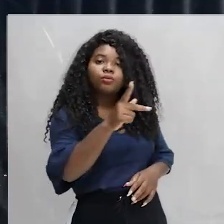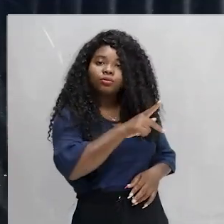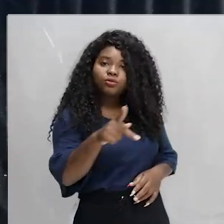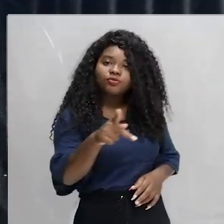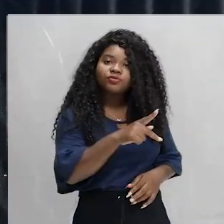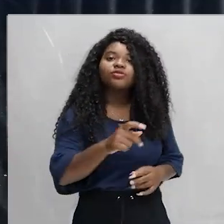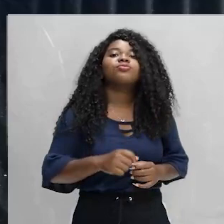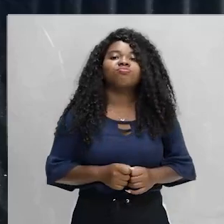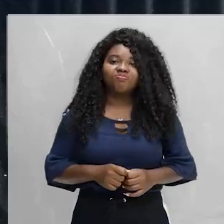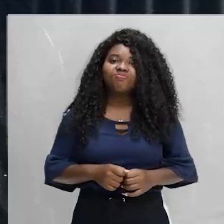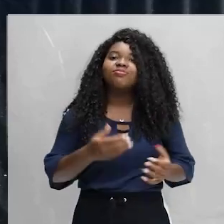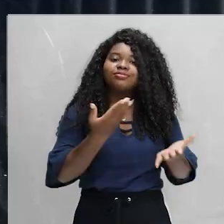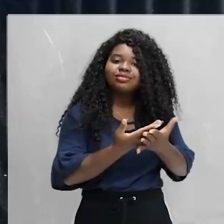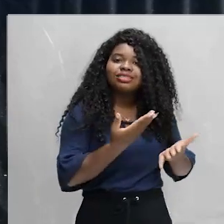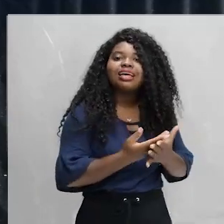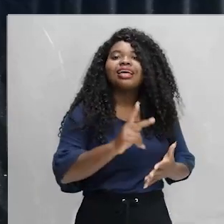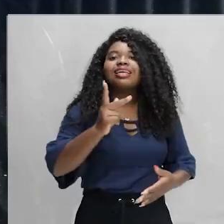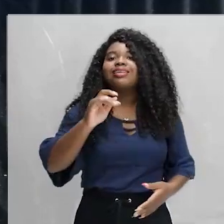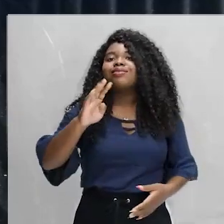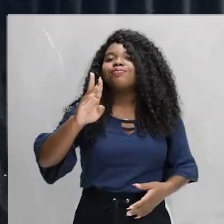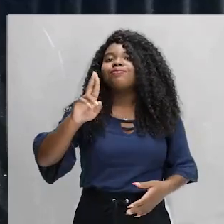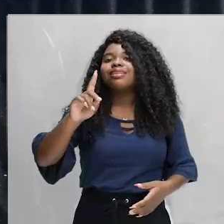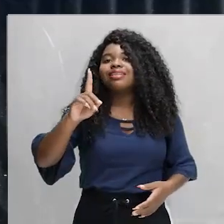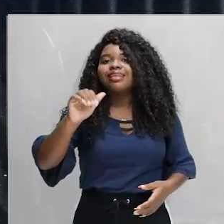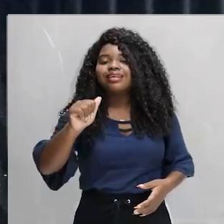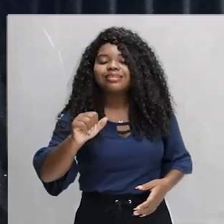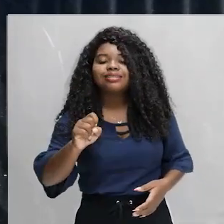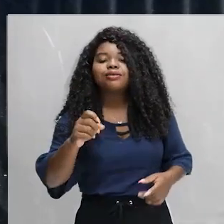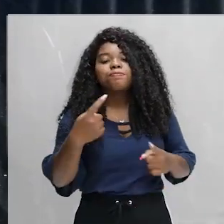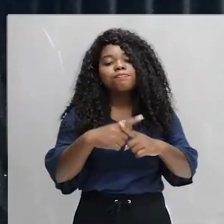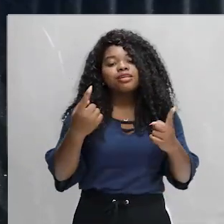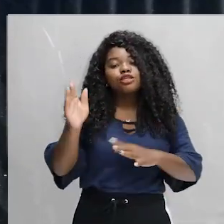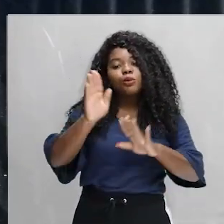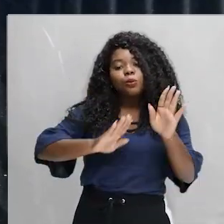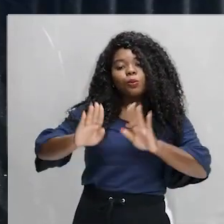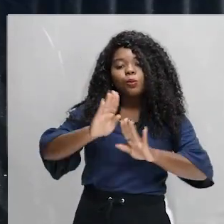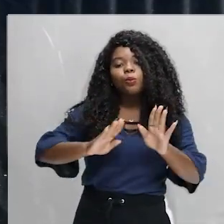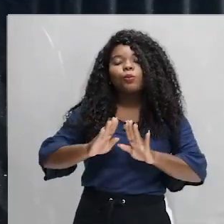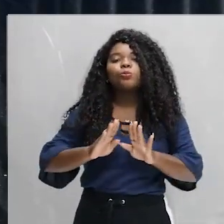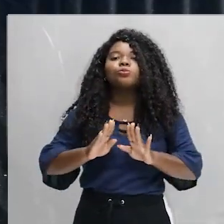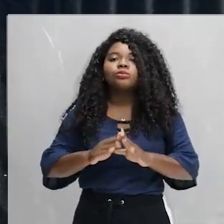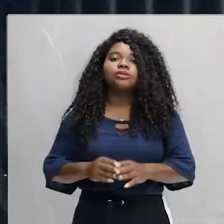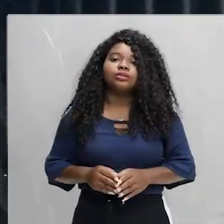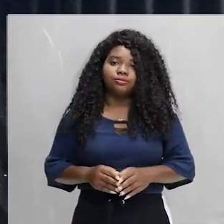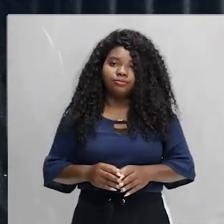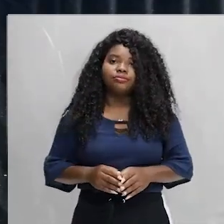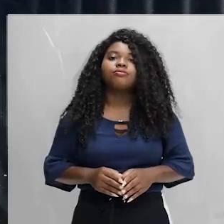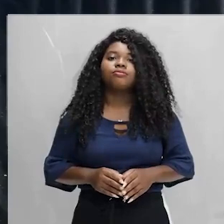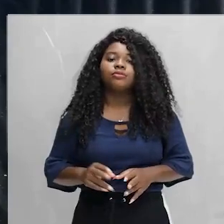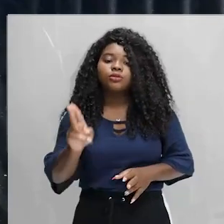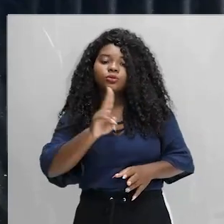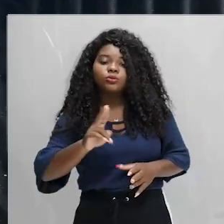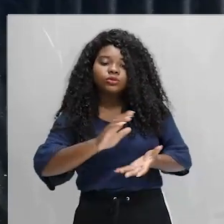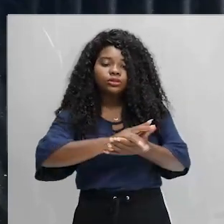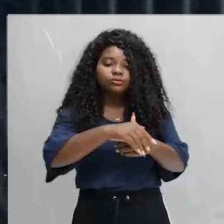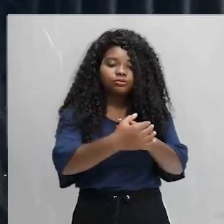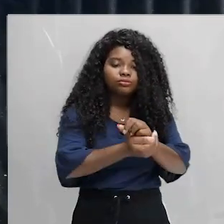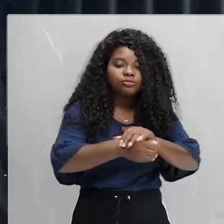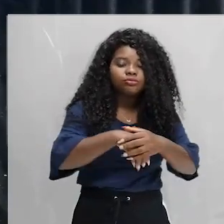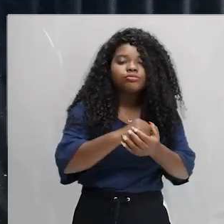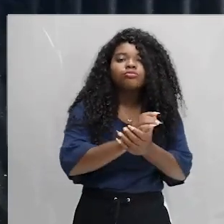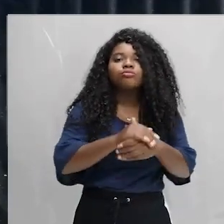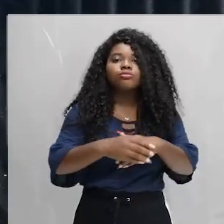aulas híbridas. Mas cuidado com a aglomeração, continue usando álcool em gel, lavando as mãos